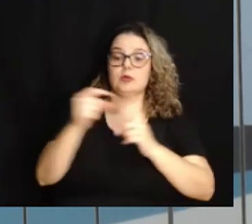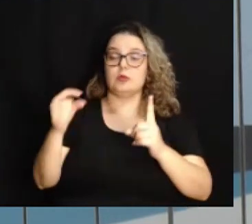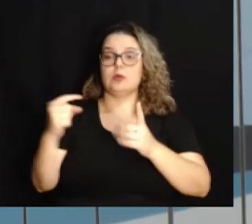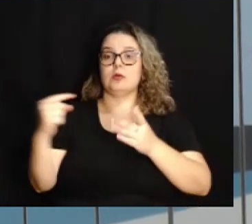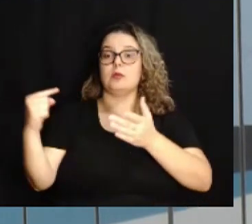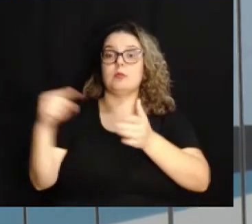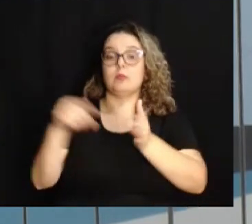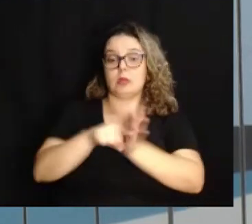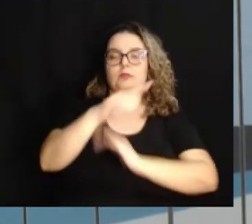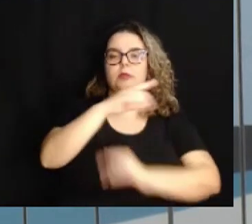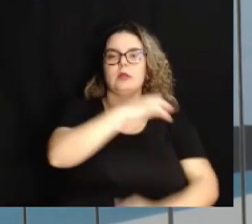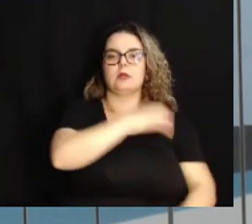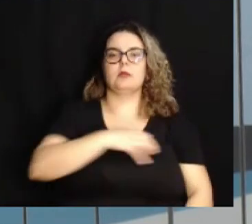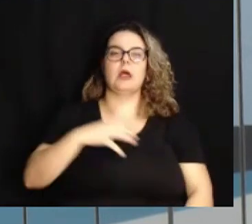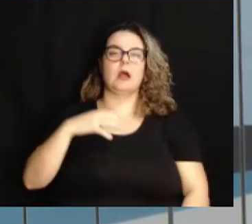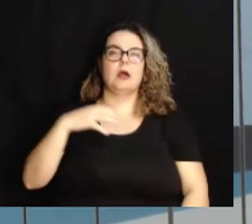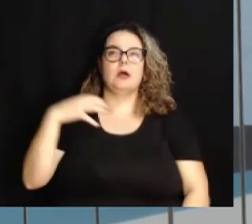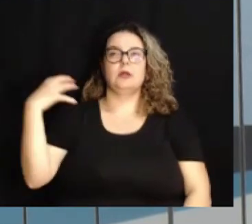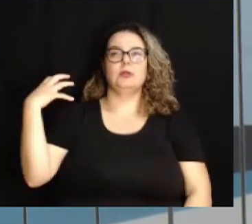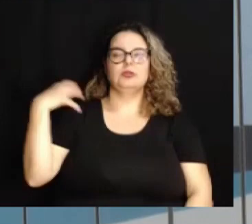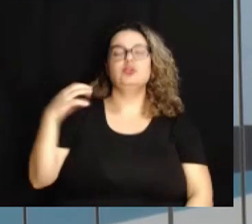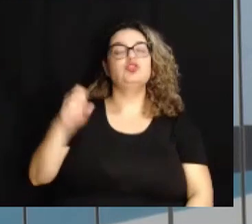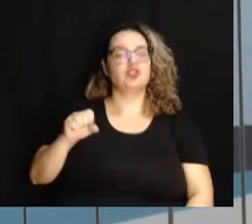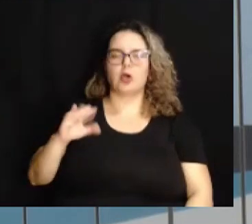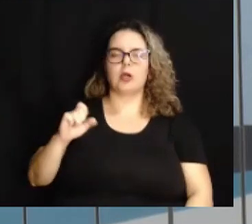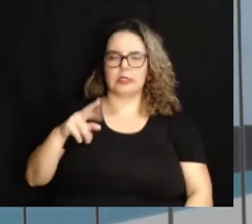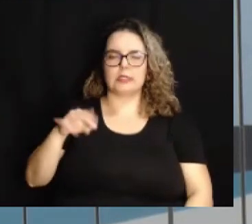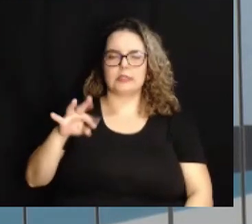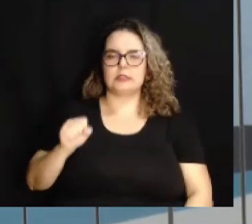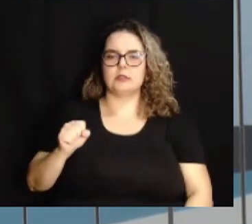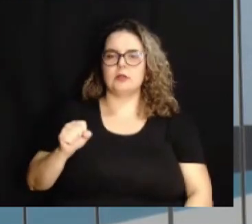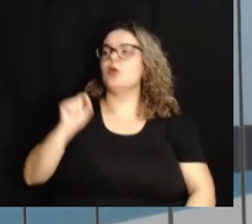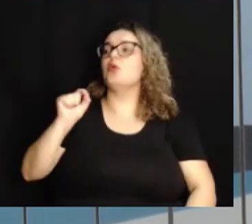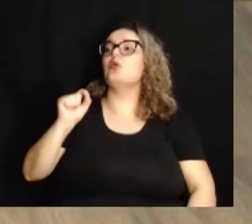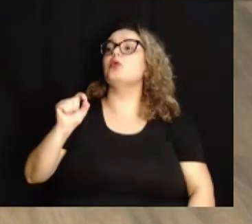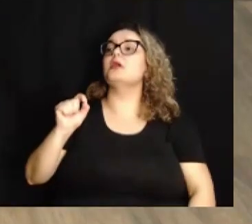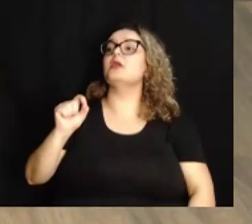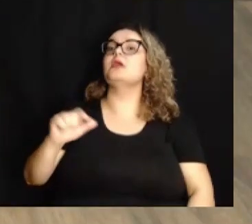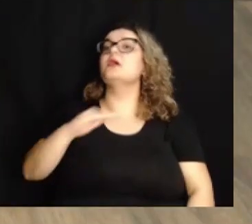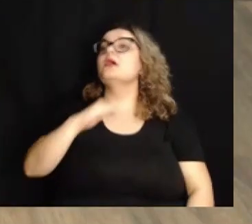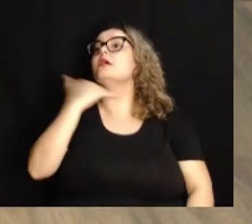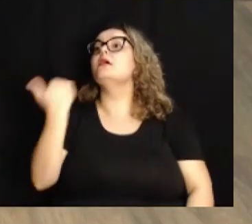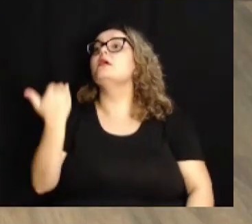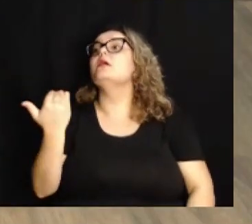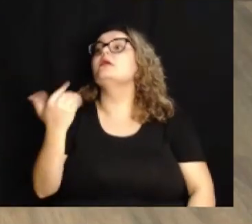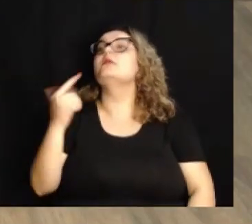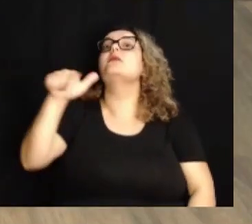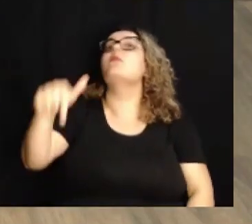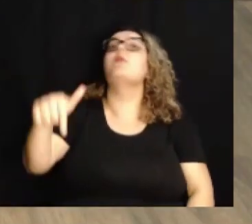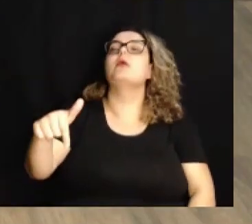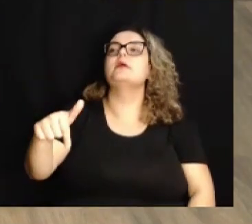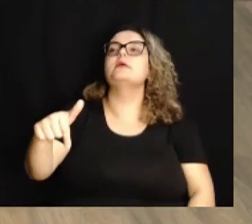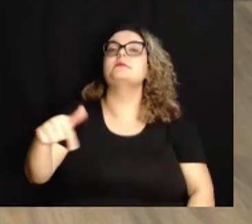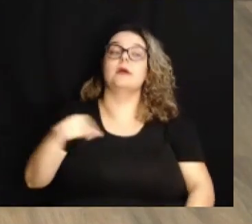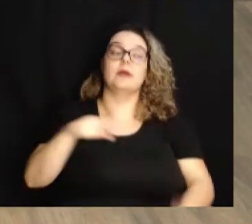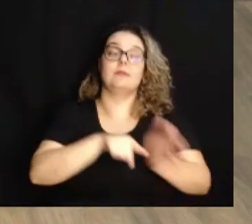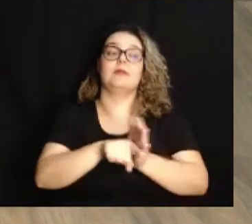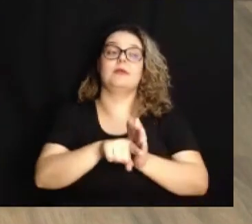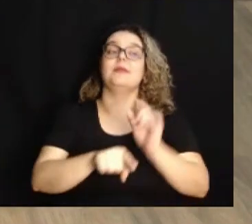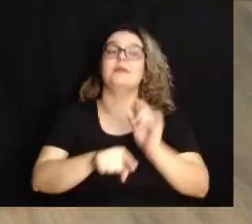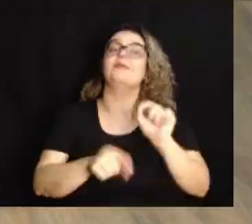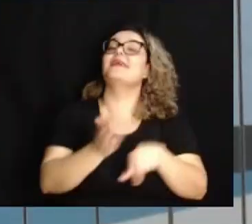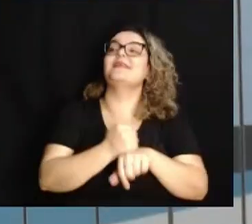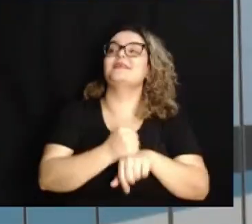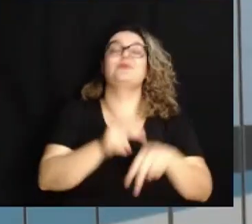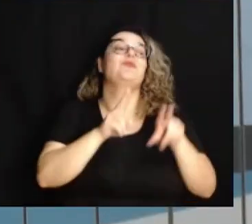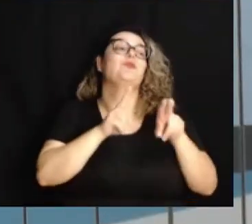assim, o que vem depois da morte? E aí ele perguntou, o que vem antes? Uau! Então é justamente, né, é claro que independente da fé